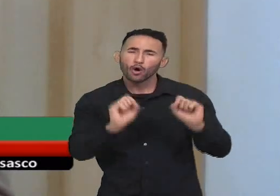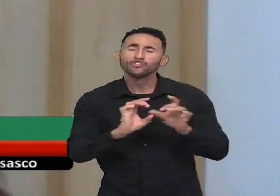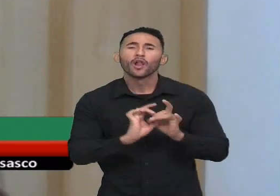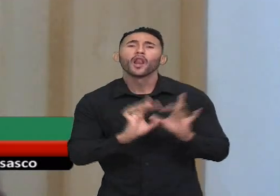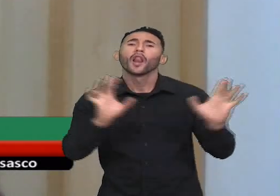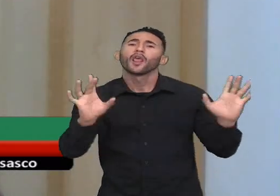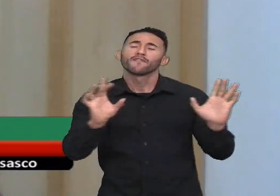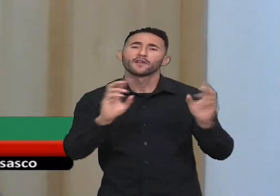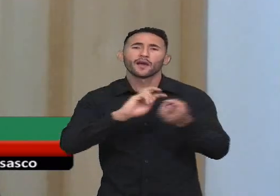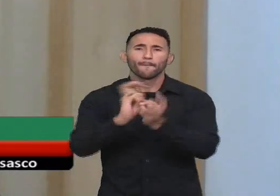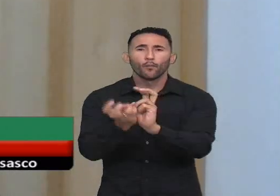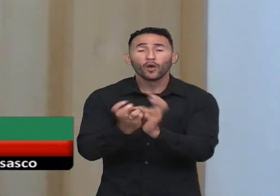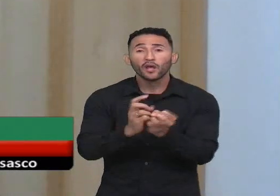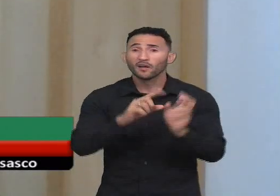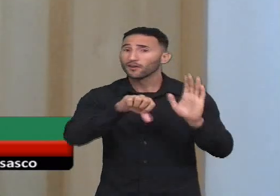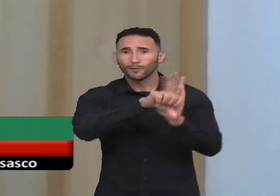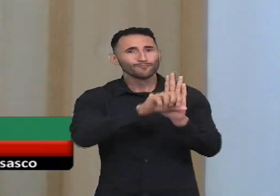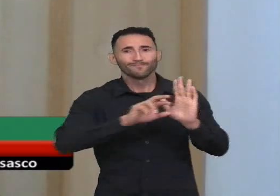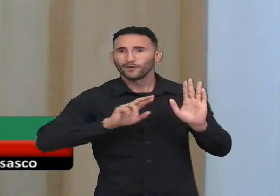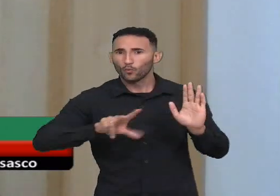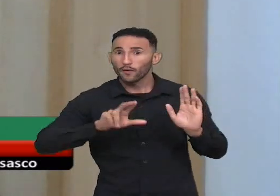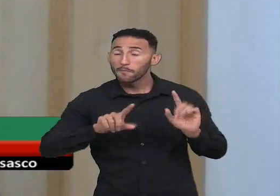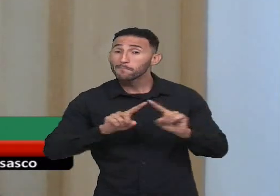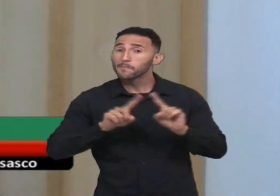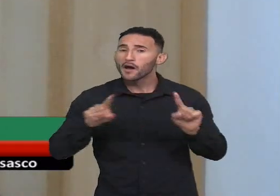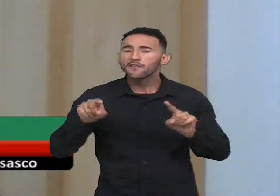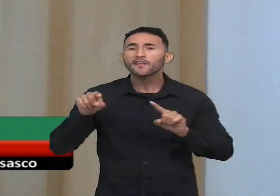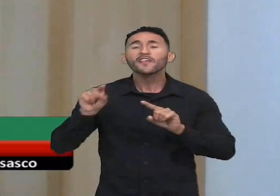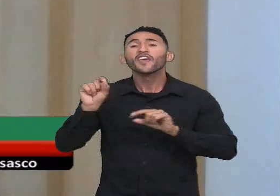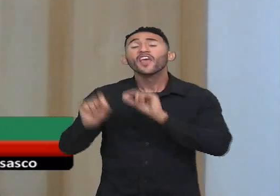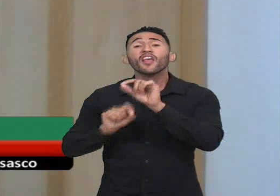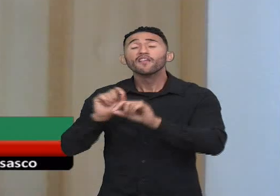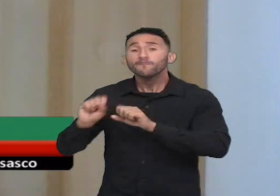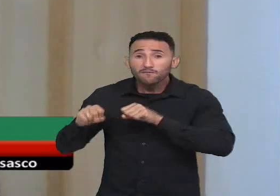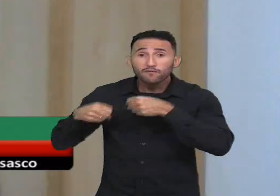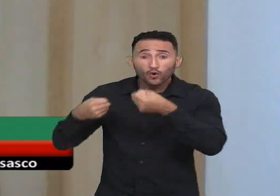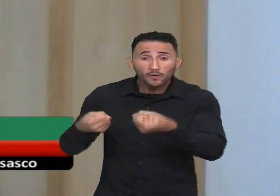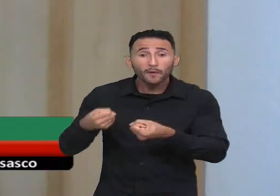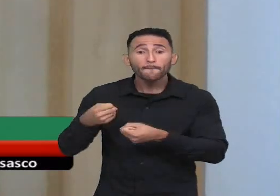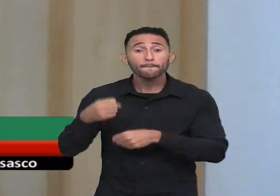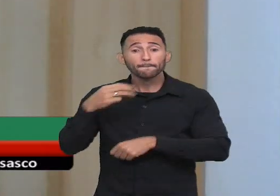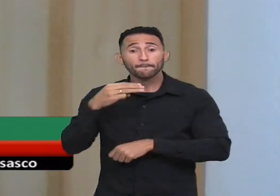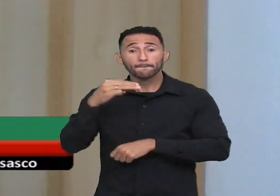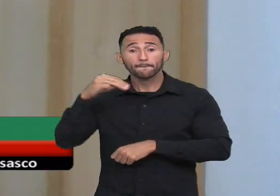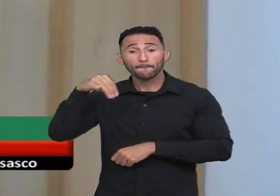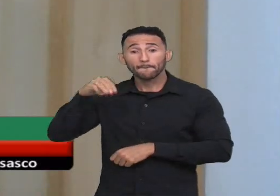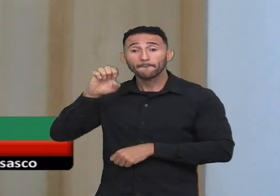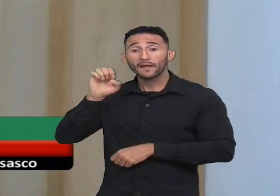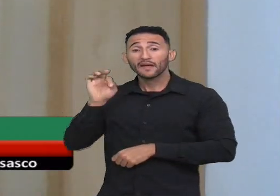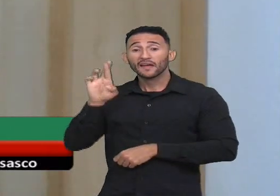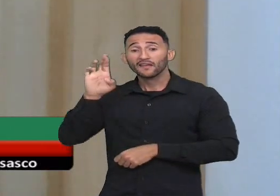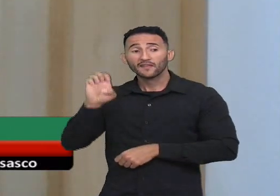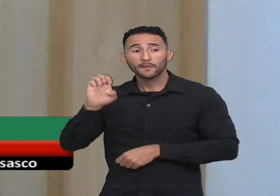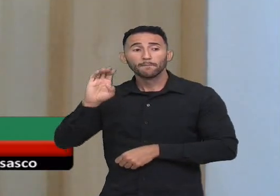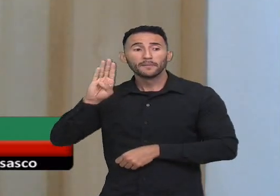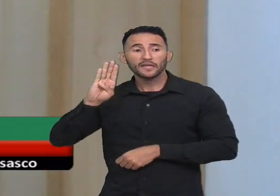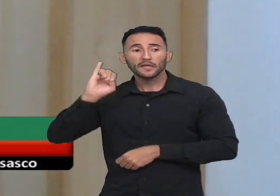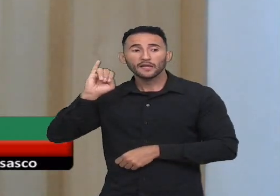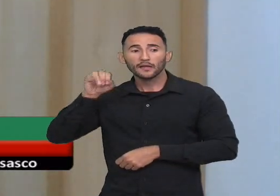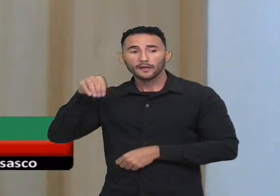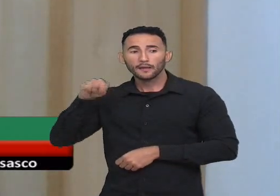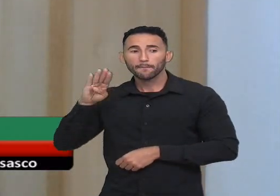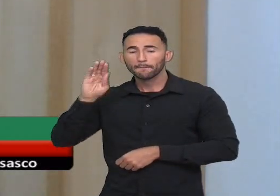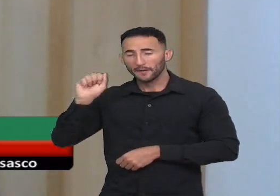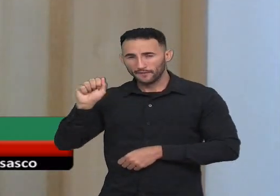e isso se deve, em grande medida, aos esforços do mestre Bimba. Para afastar-se da imagem marginalizada que a